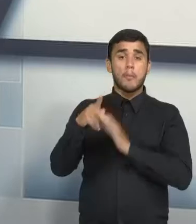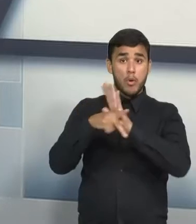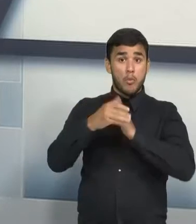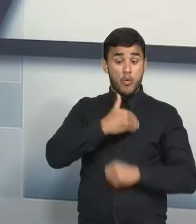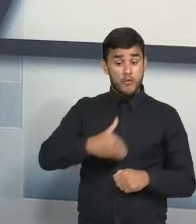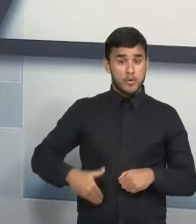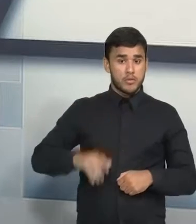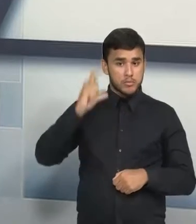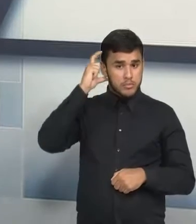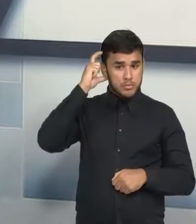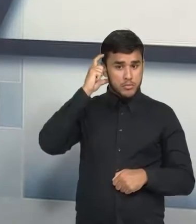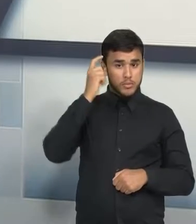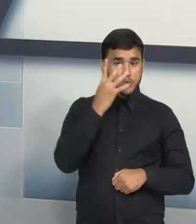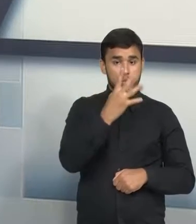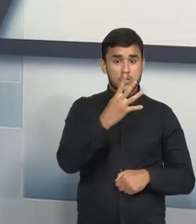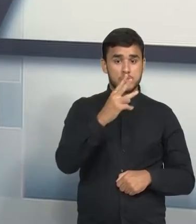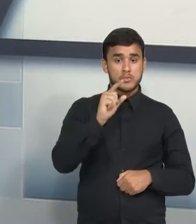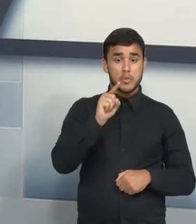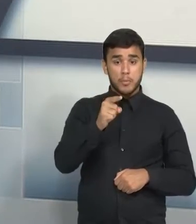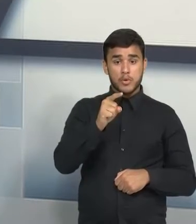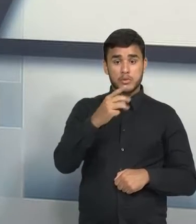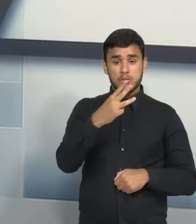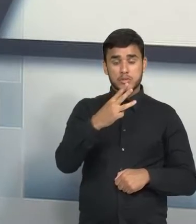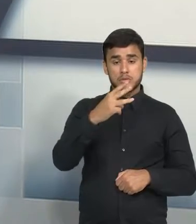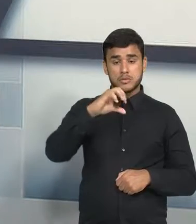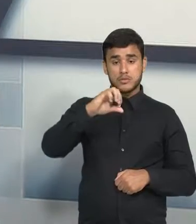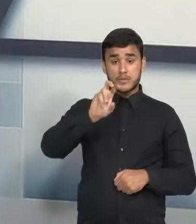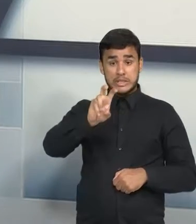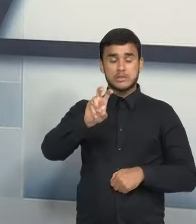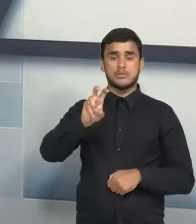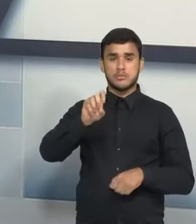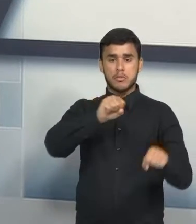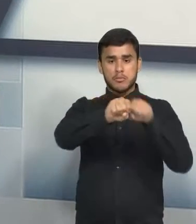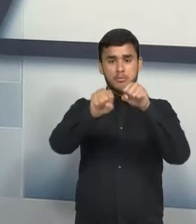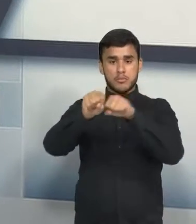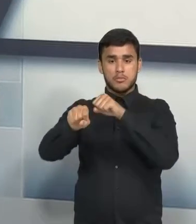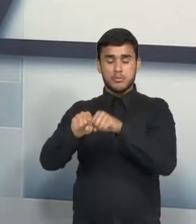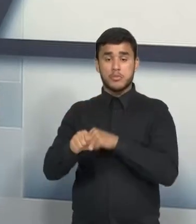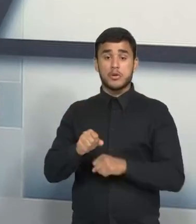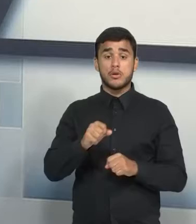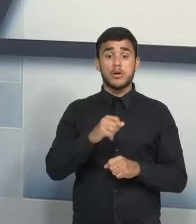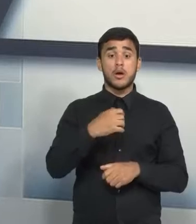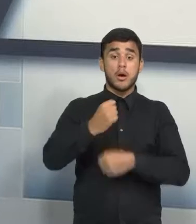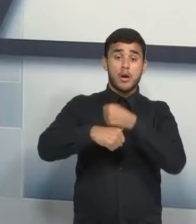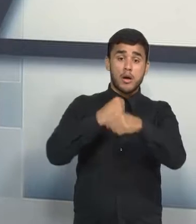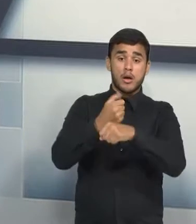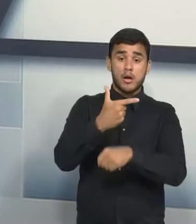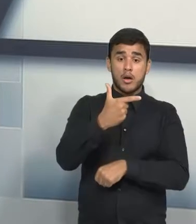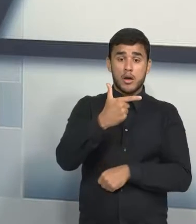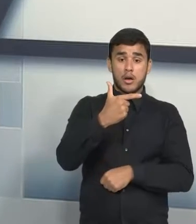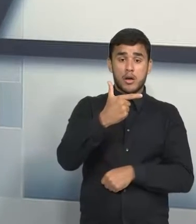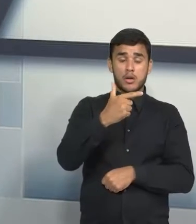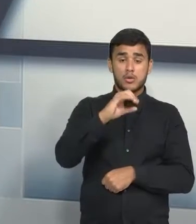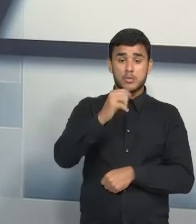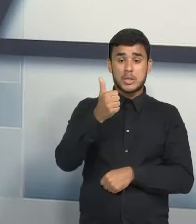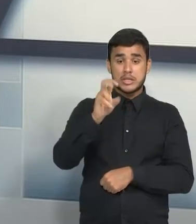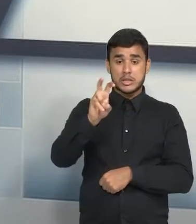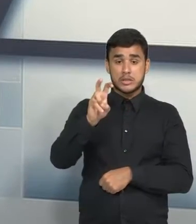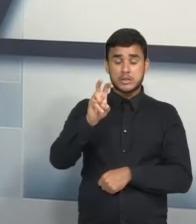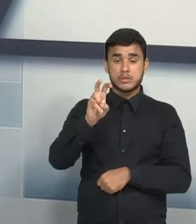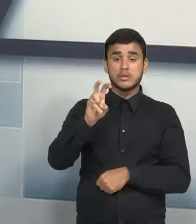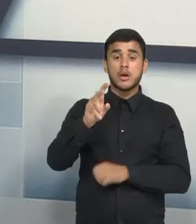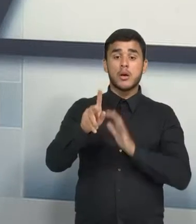foram 4.395 assassinatos no estado do Ceará. Em 2015, ele conseguiu baixar para 4.019, ou